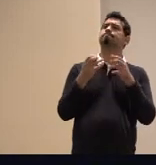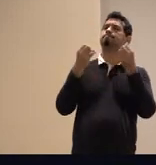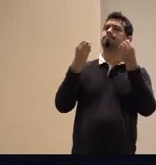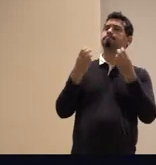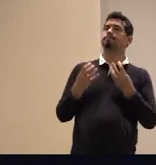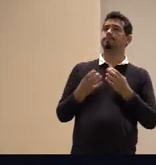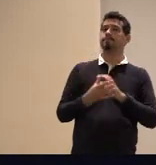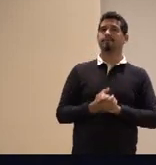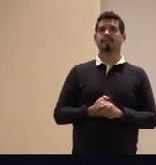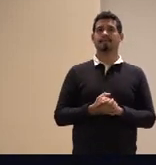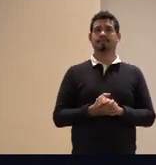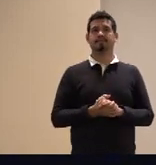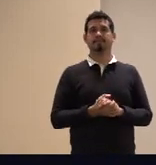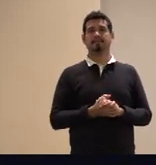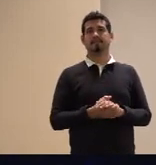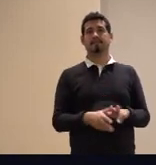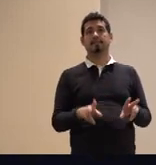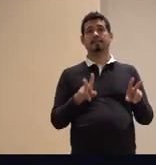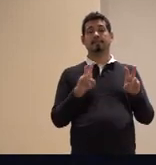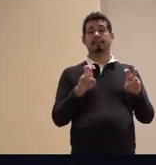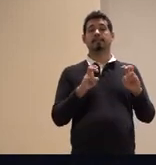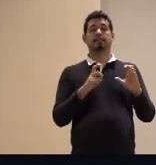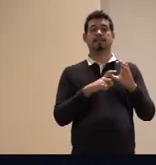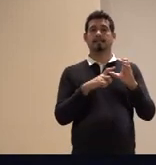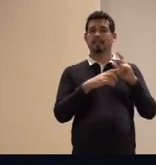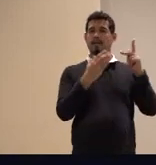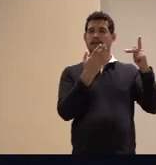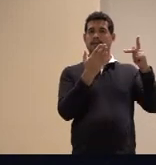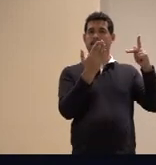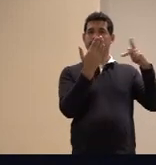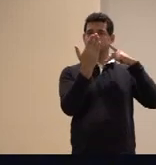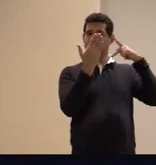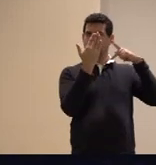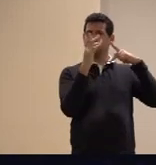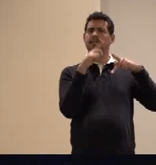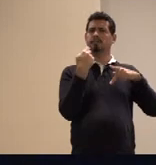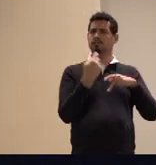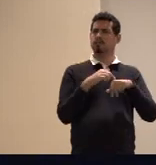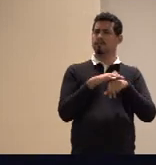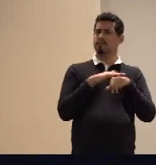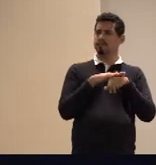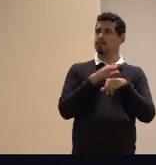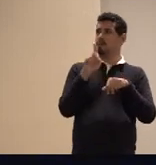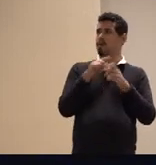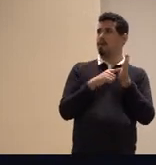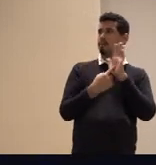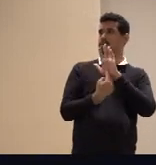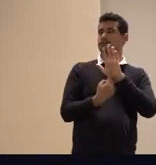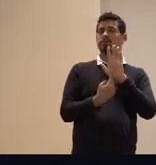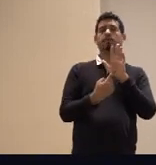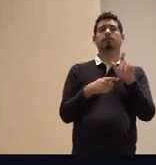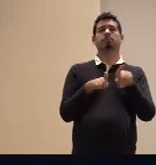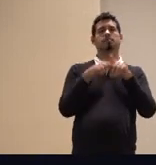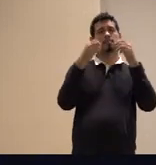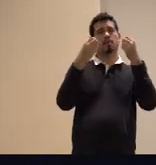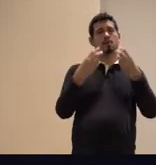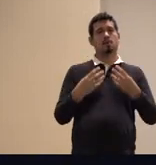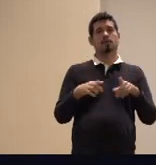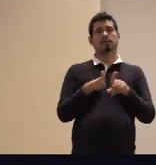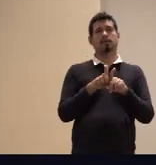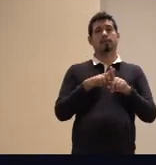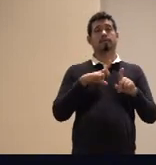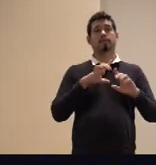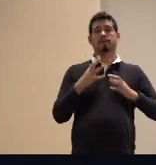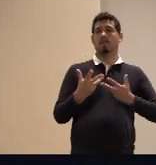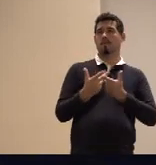pouquinho sobre as clínicas psiquiátricas, que a gente estava falando um pouquinho, que a colega trouxe, que eu falei que aquele